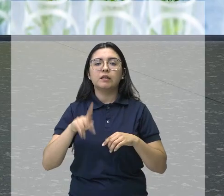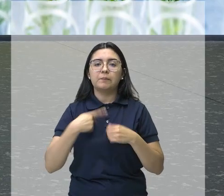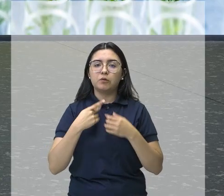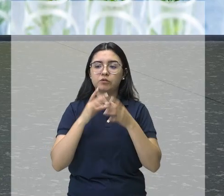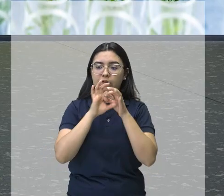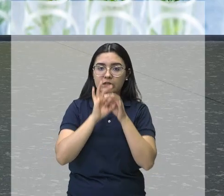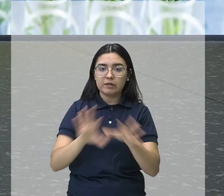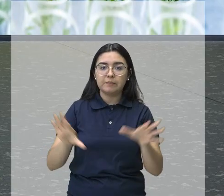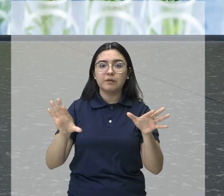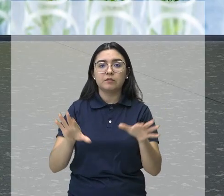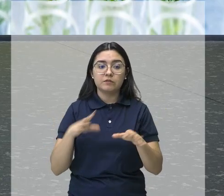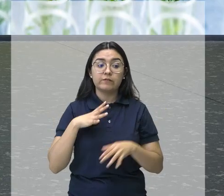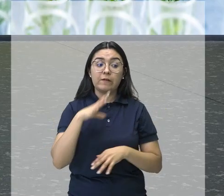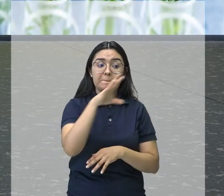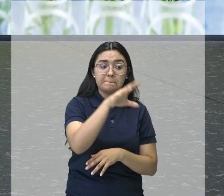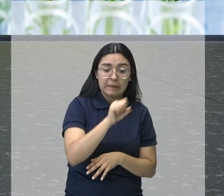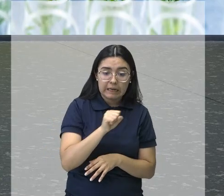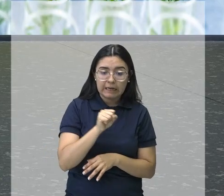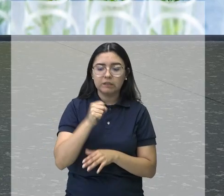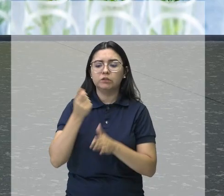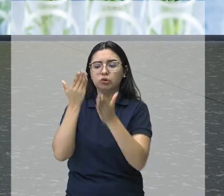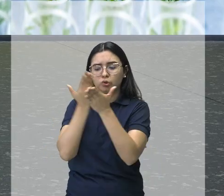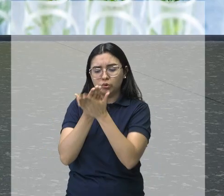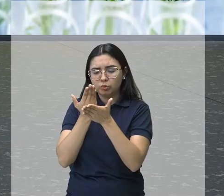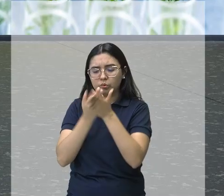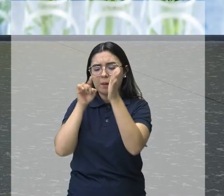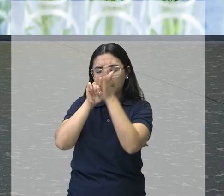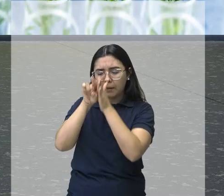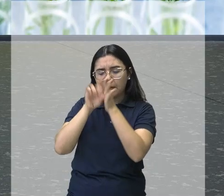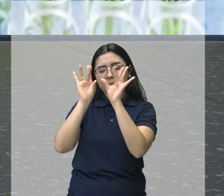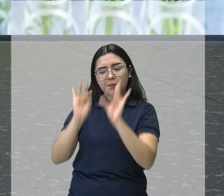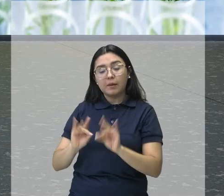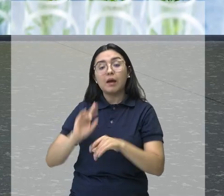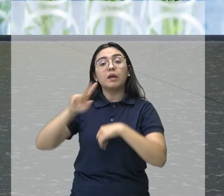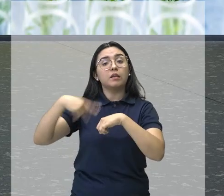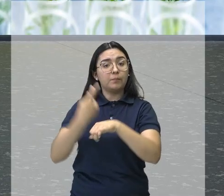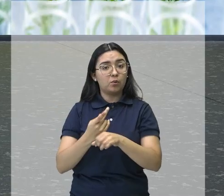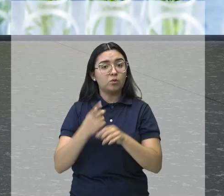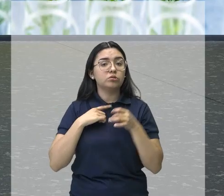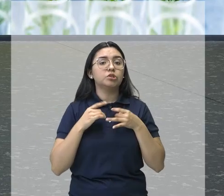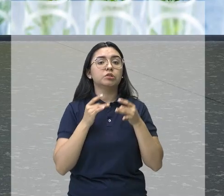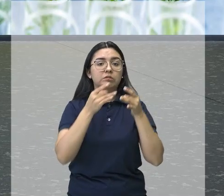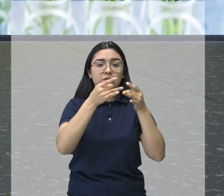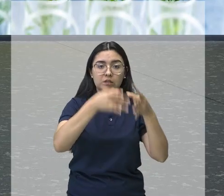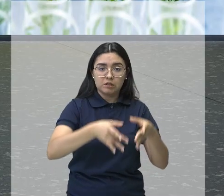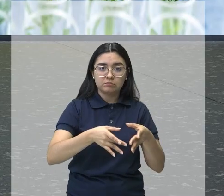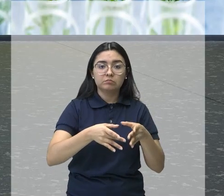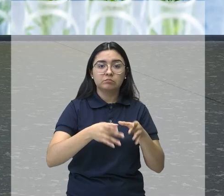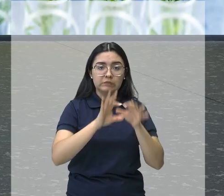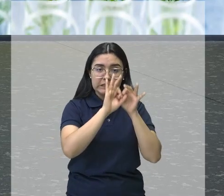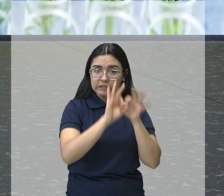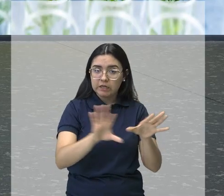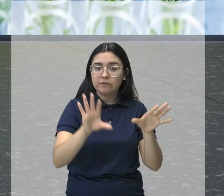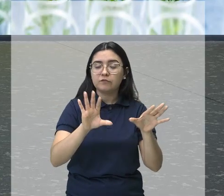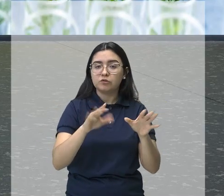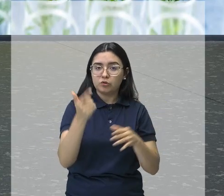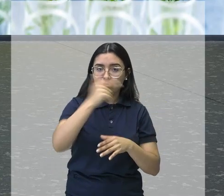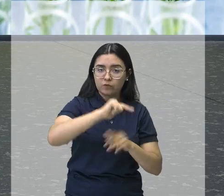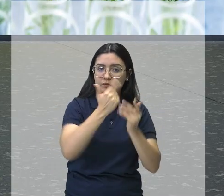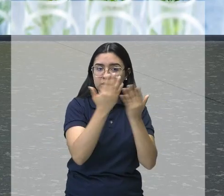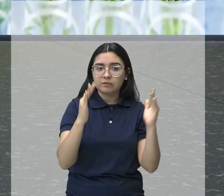aí, pega, estuda, marca e depois libera na natureza. Então, tudo isso aqui